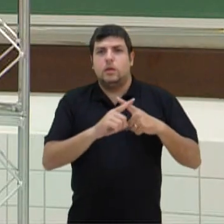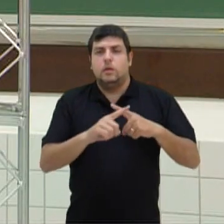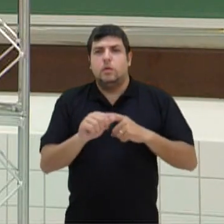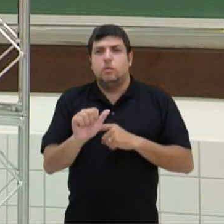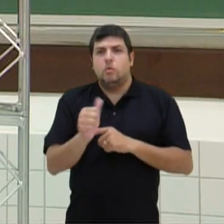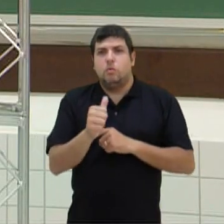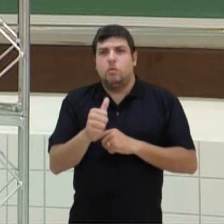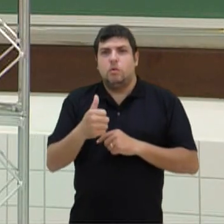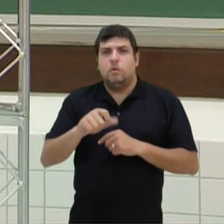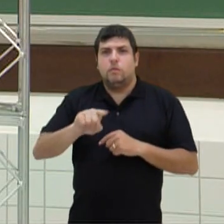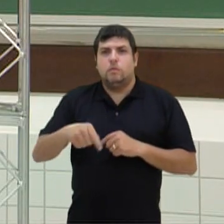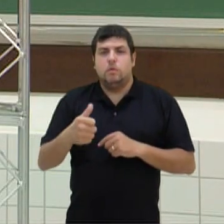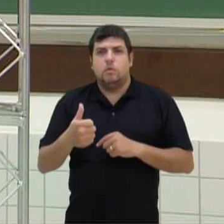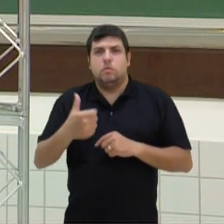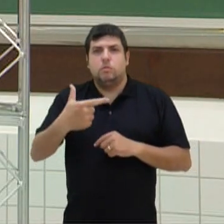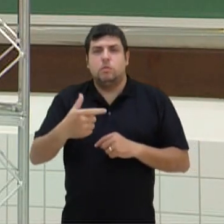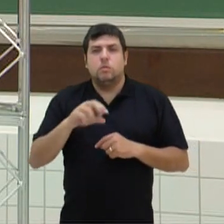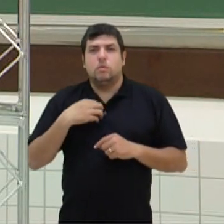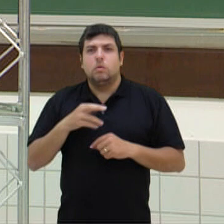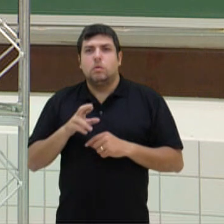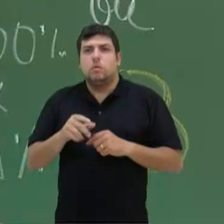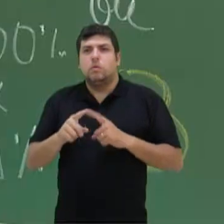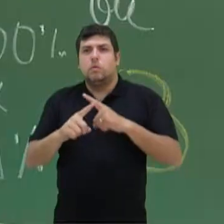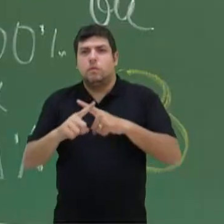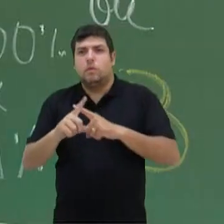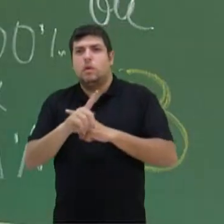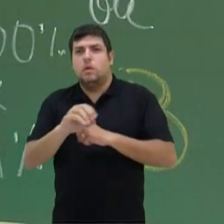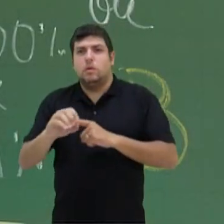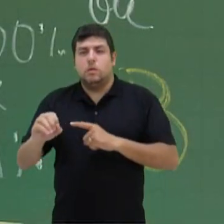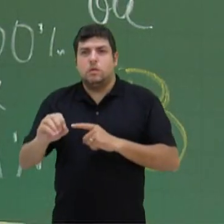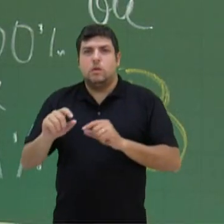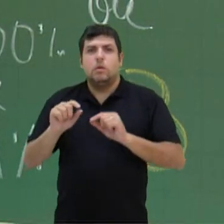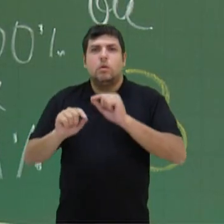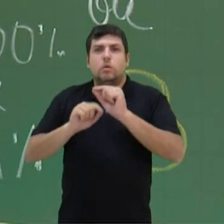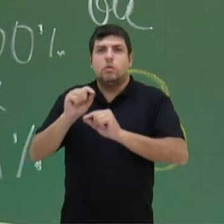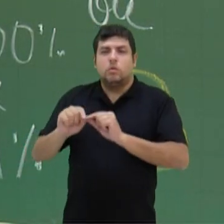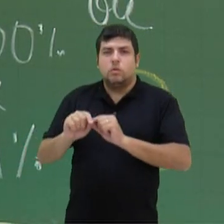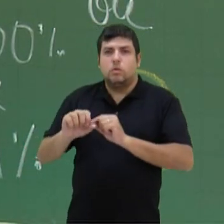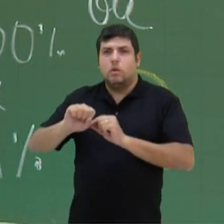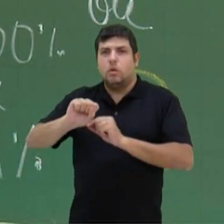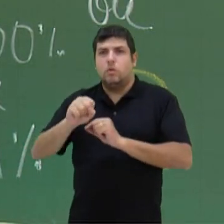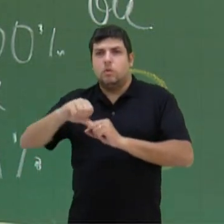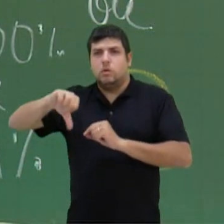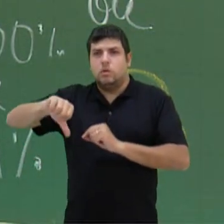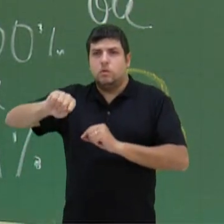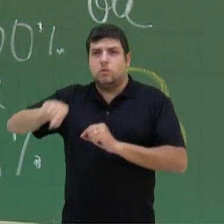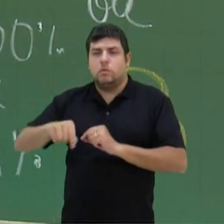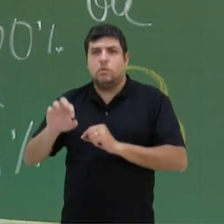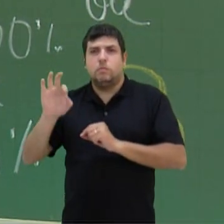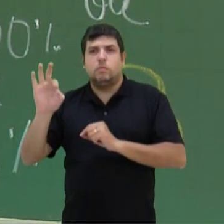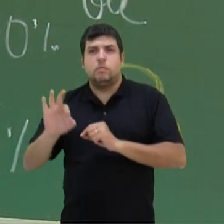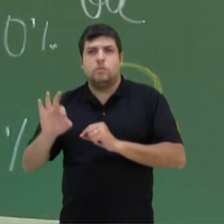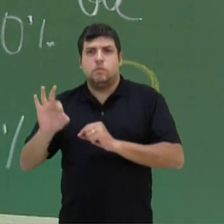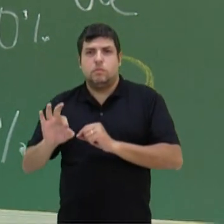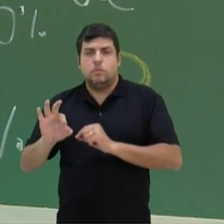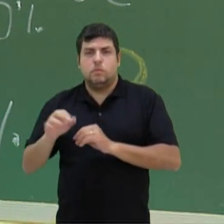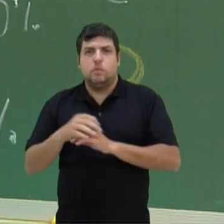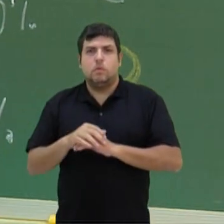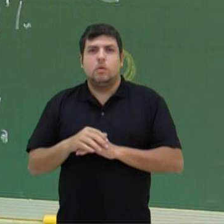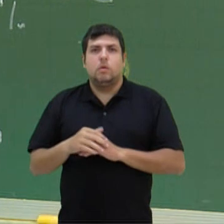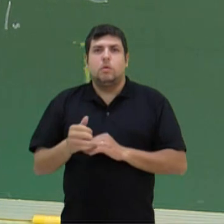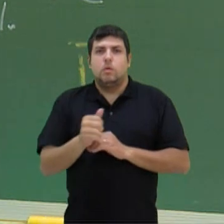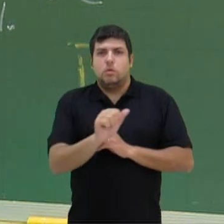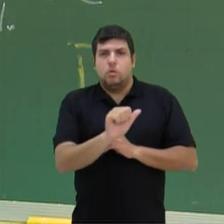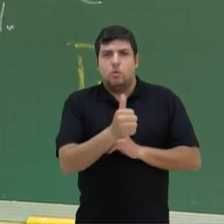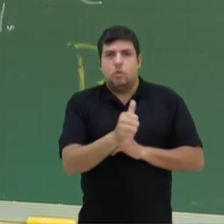ter 89% de rendimento nessa reação. Ou eu posso fazer através de regra de 3, tá? Então, 11,2 é